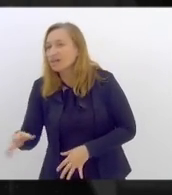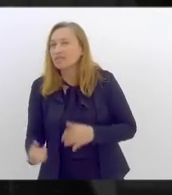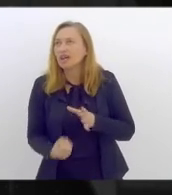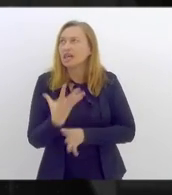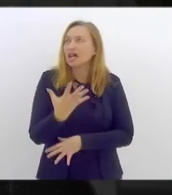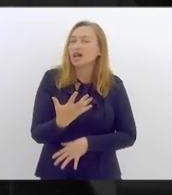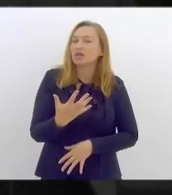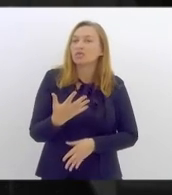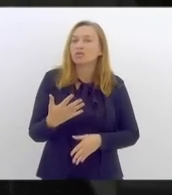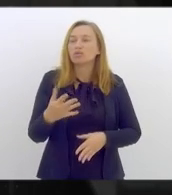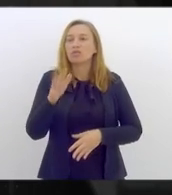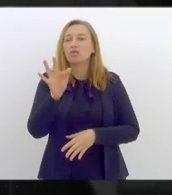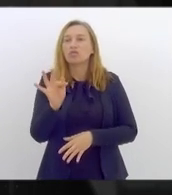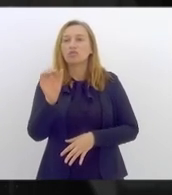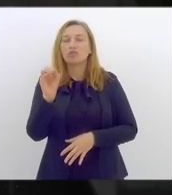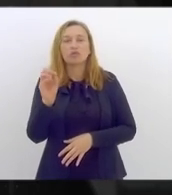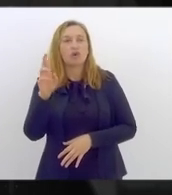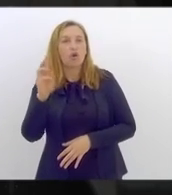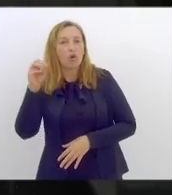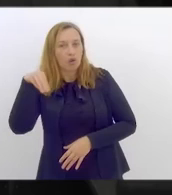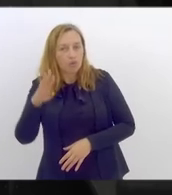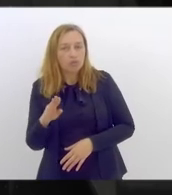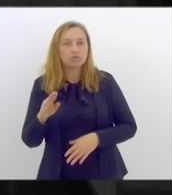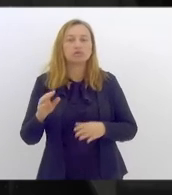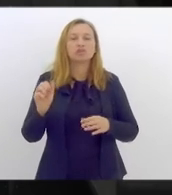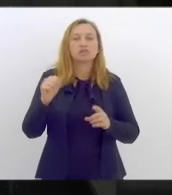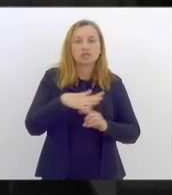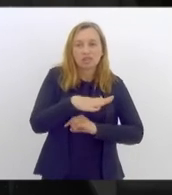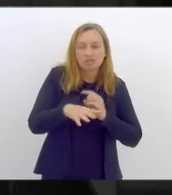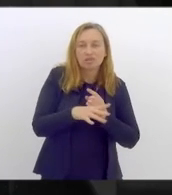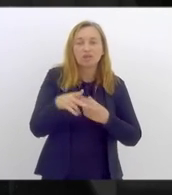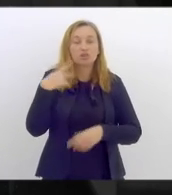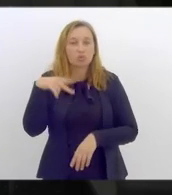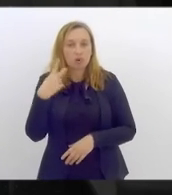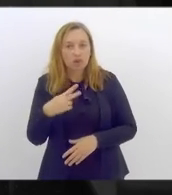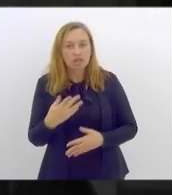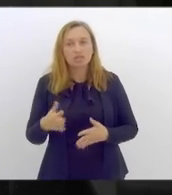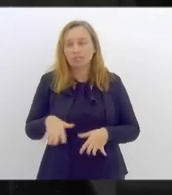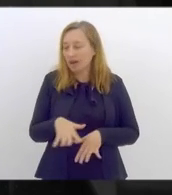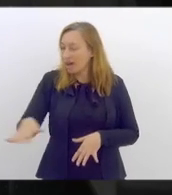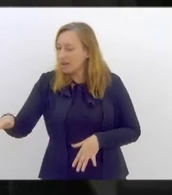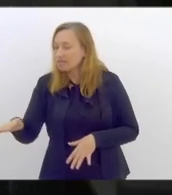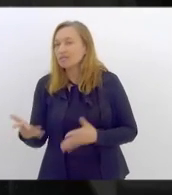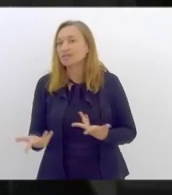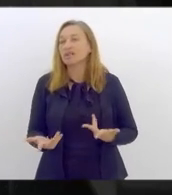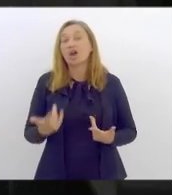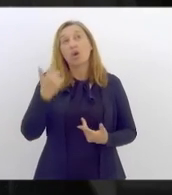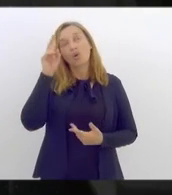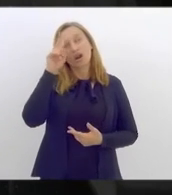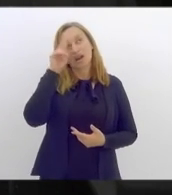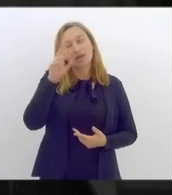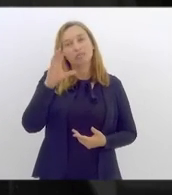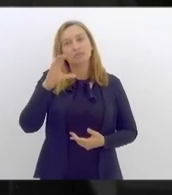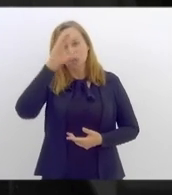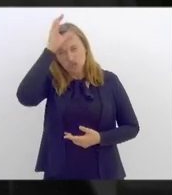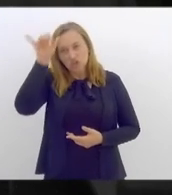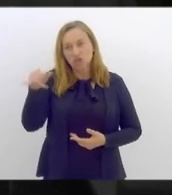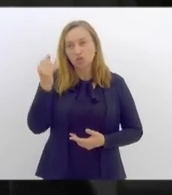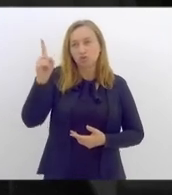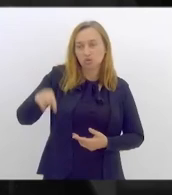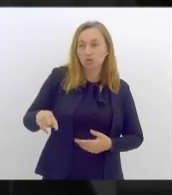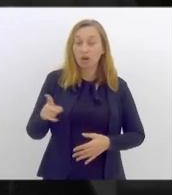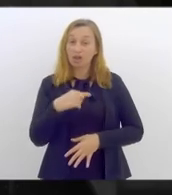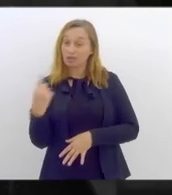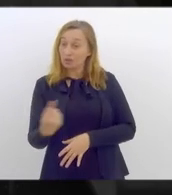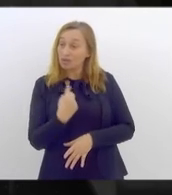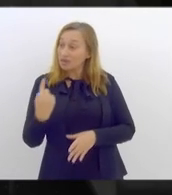uma um fórum Nacional criar uma Um Conselho Nacional de políticas para Os territórios de favela eu lembro aqui te ajuda os Paulo da nossa lei ali